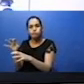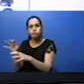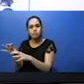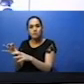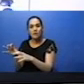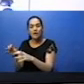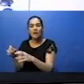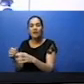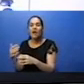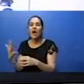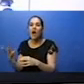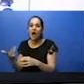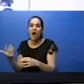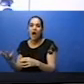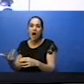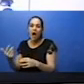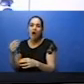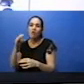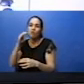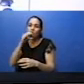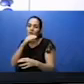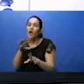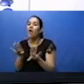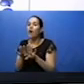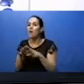reação também vai ser maior.